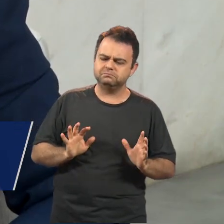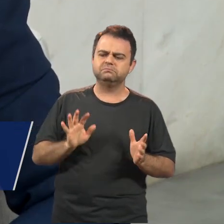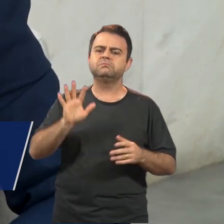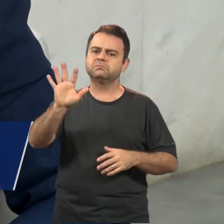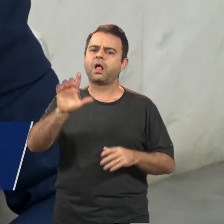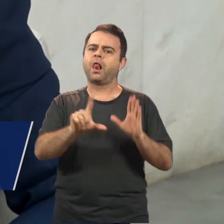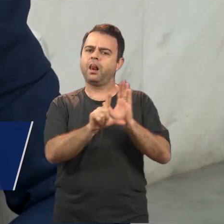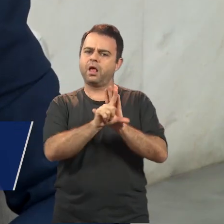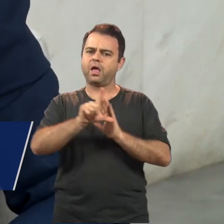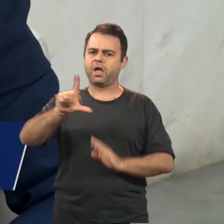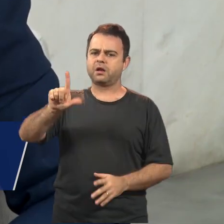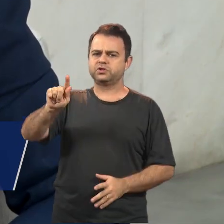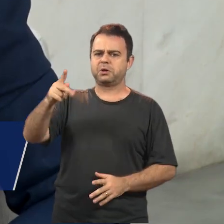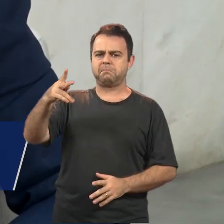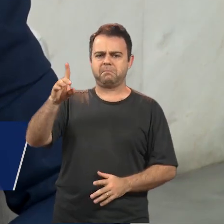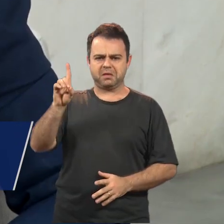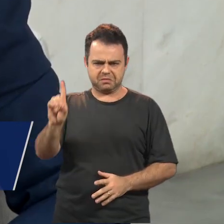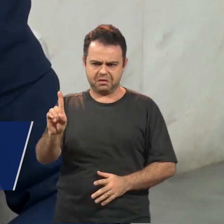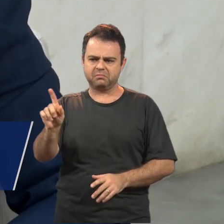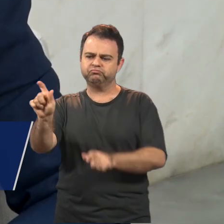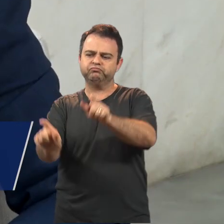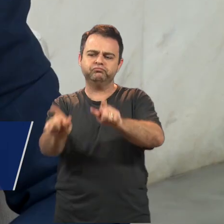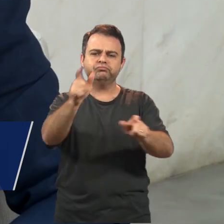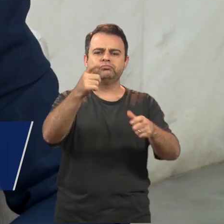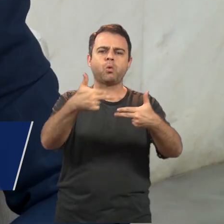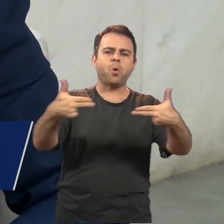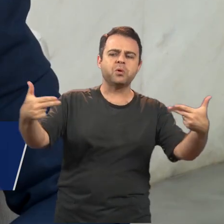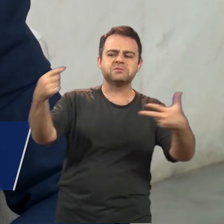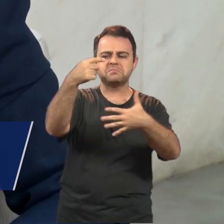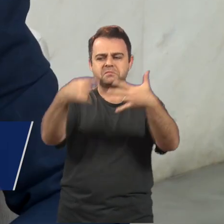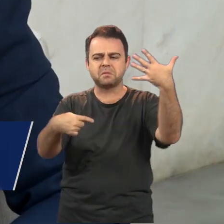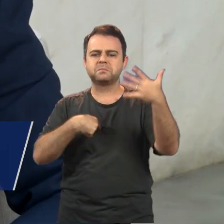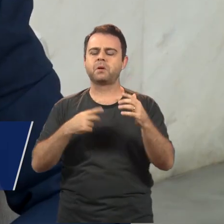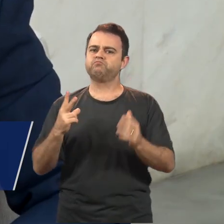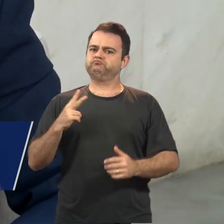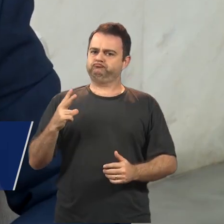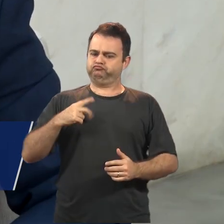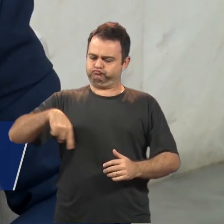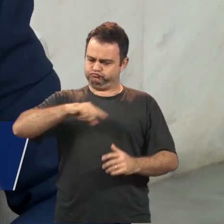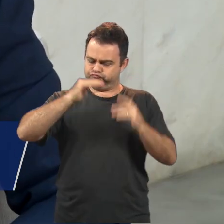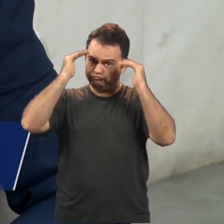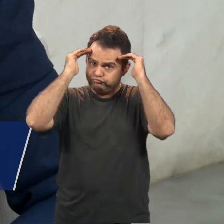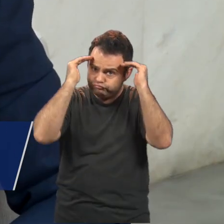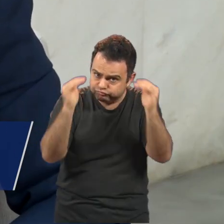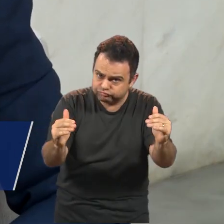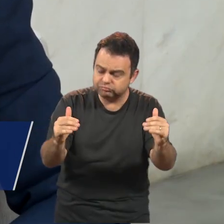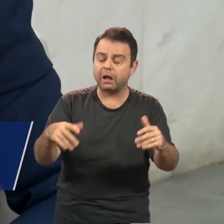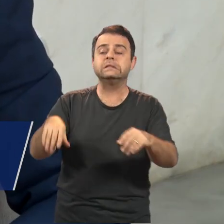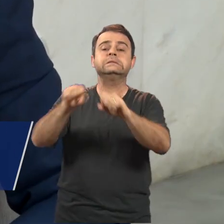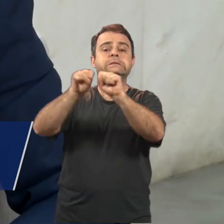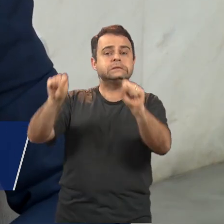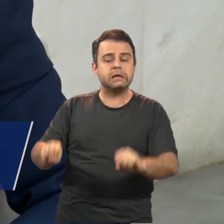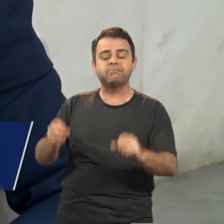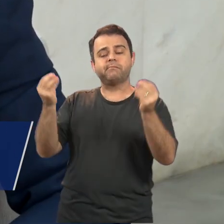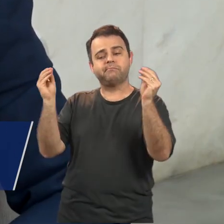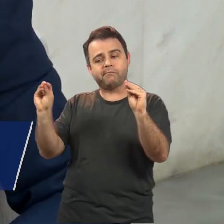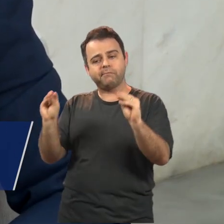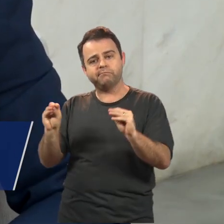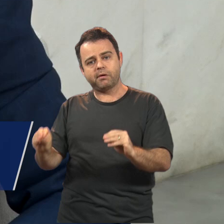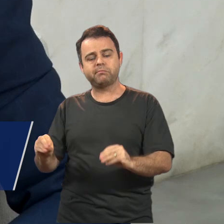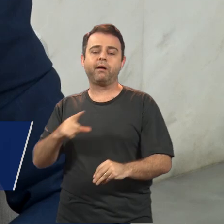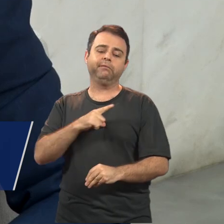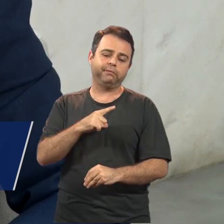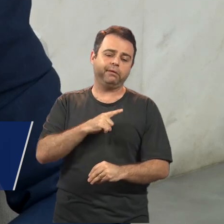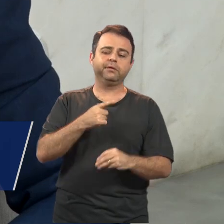uma lei LGPD, sabemos que tem a dificuldade de toda uma mudança de sistema, é uma lei burocrática, mas que vai trazer